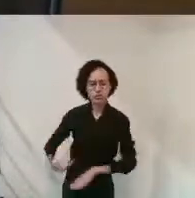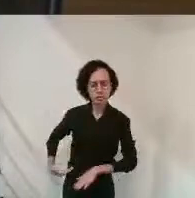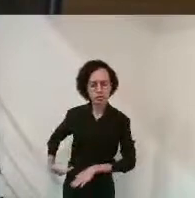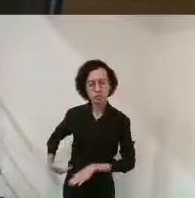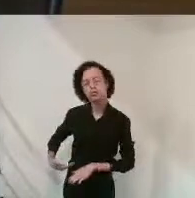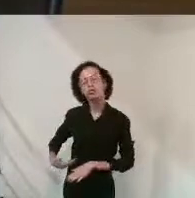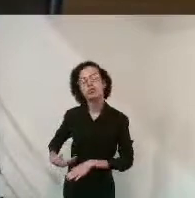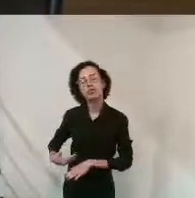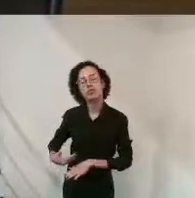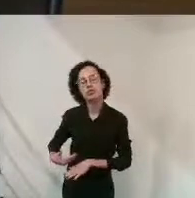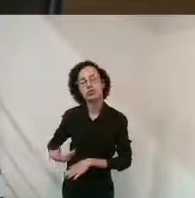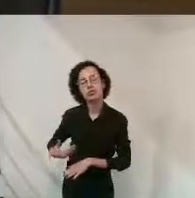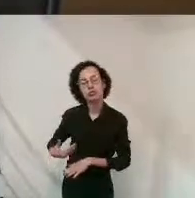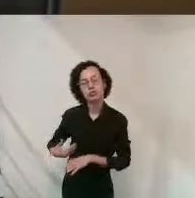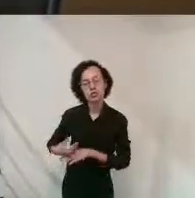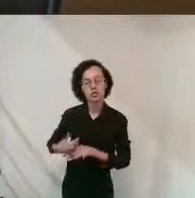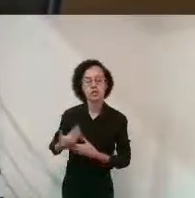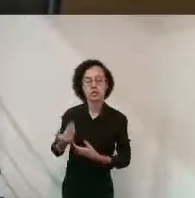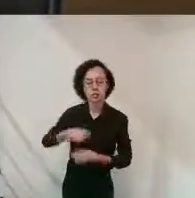Sólidos, ela